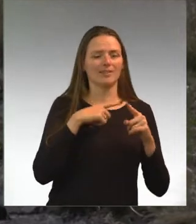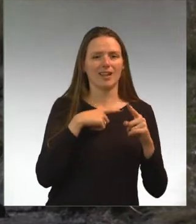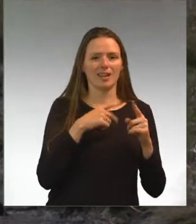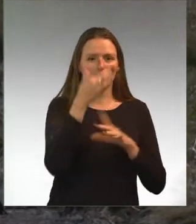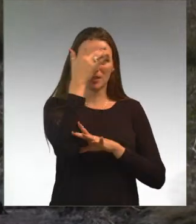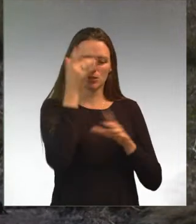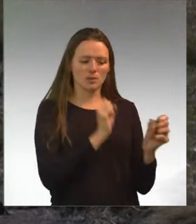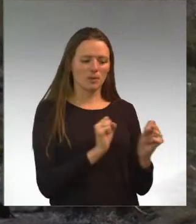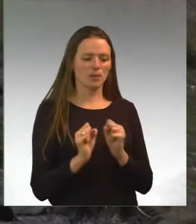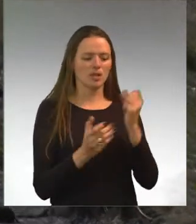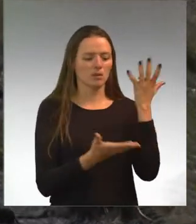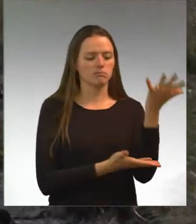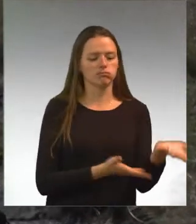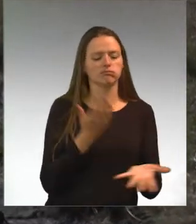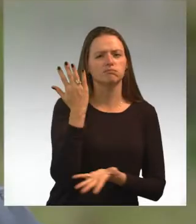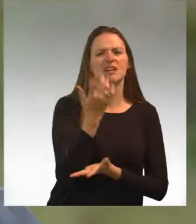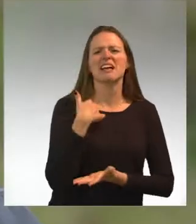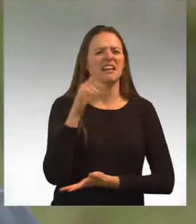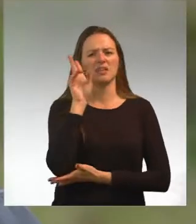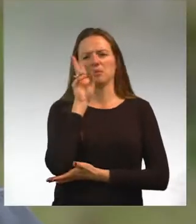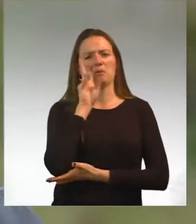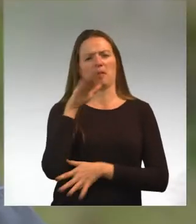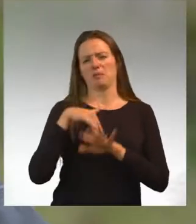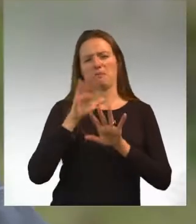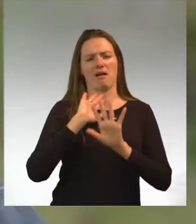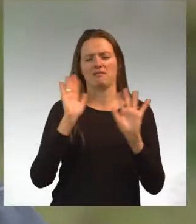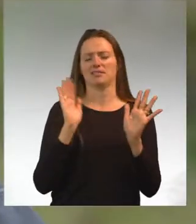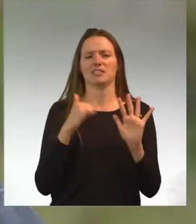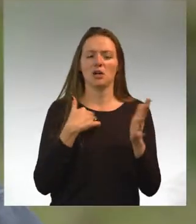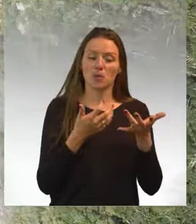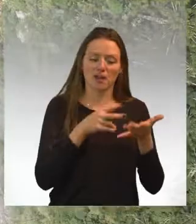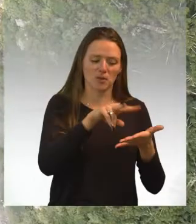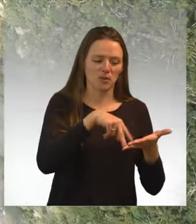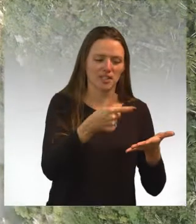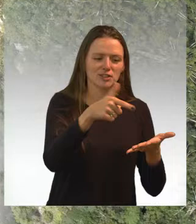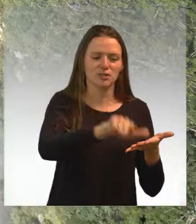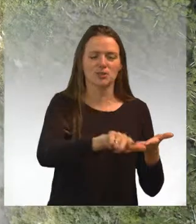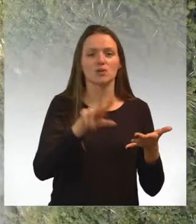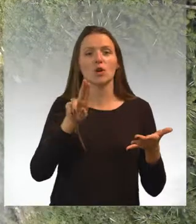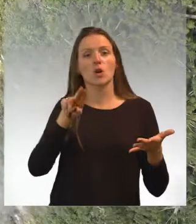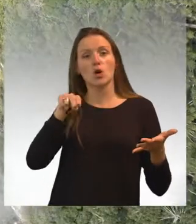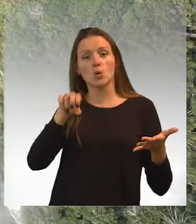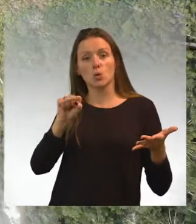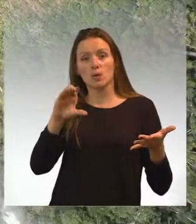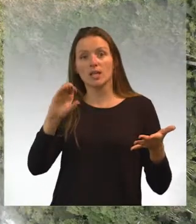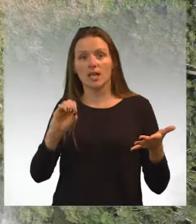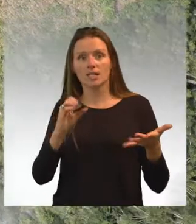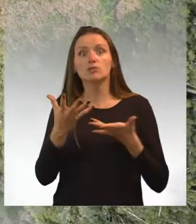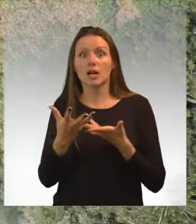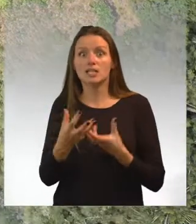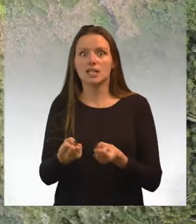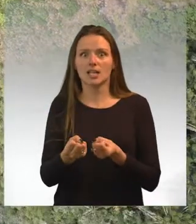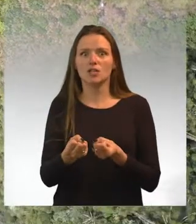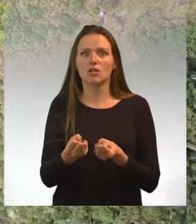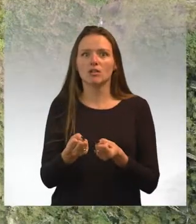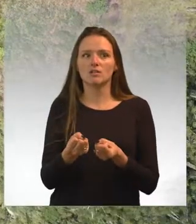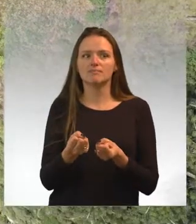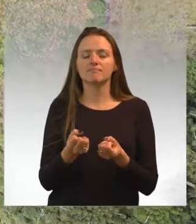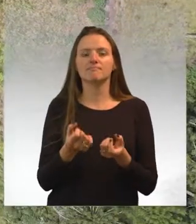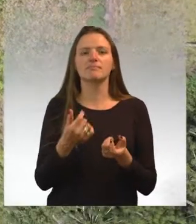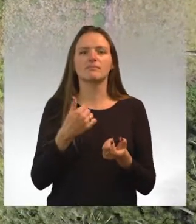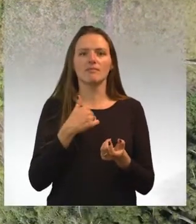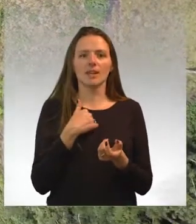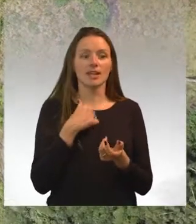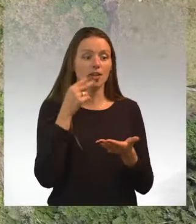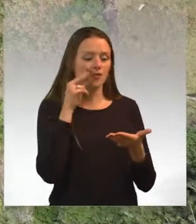mais, até quero ler isso um dia. E a Unesco aceitou e considerou o